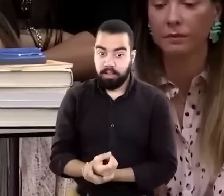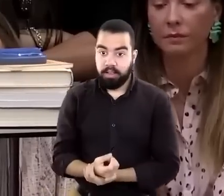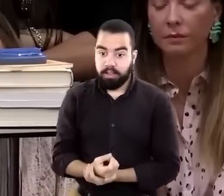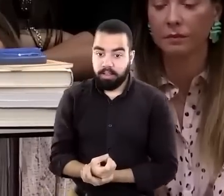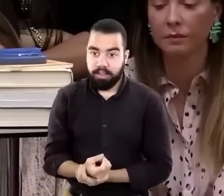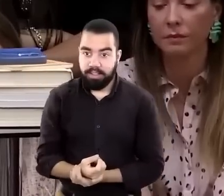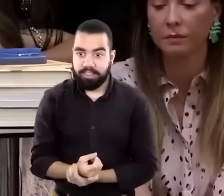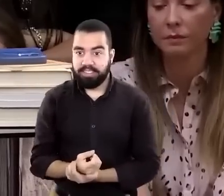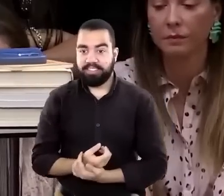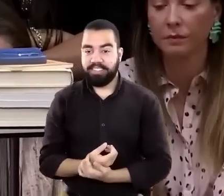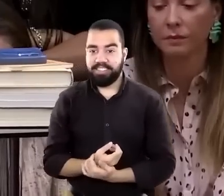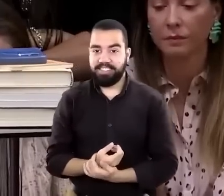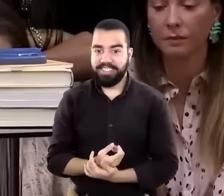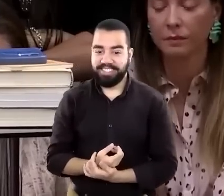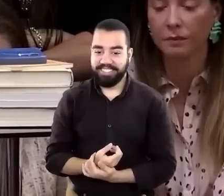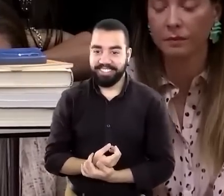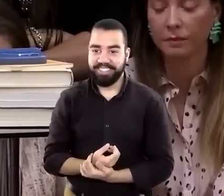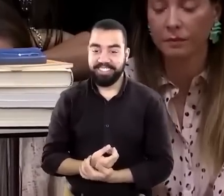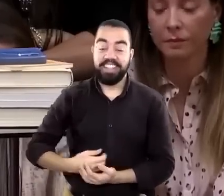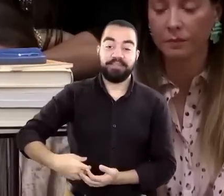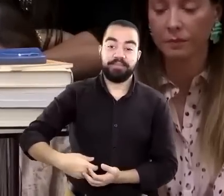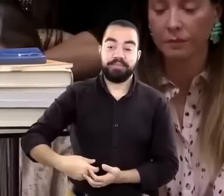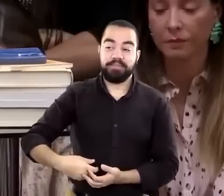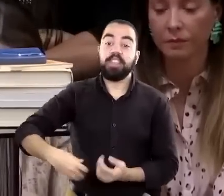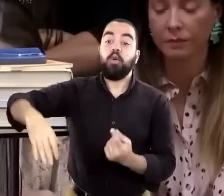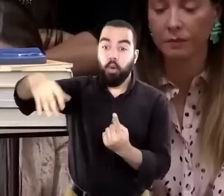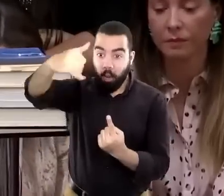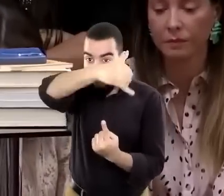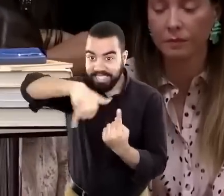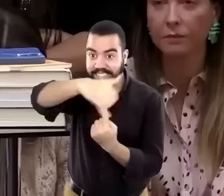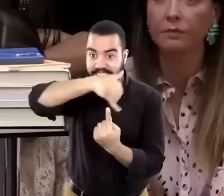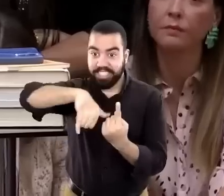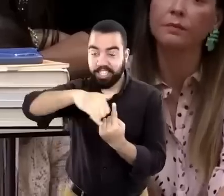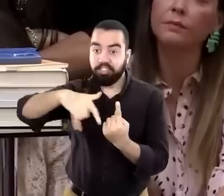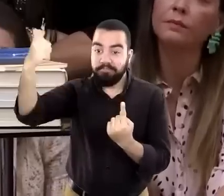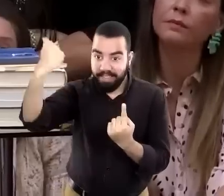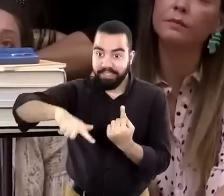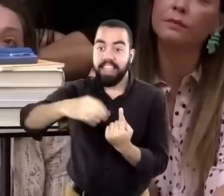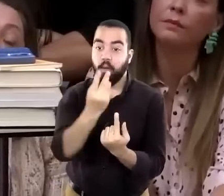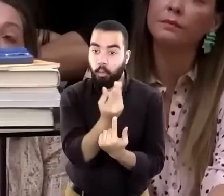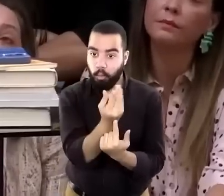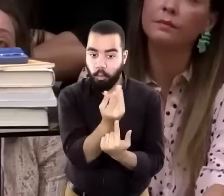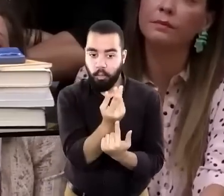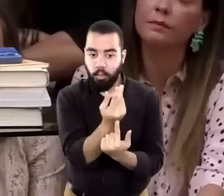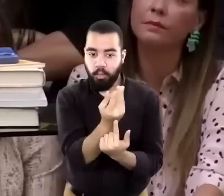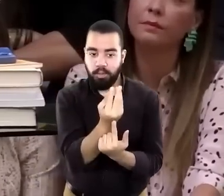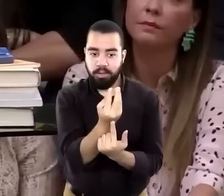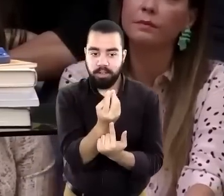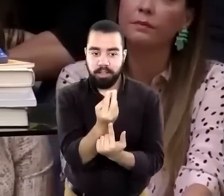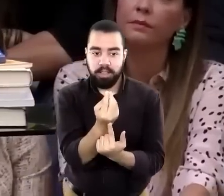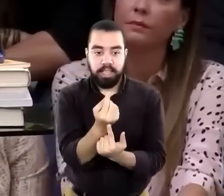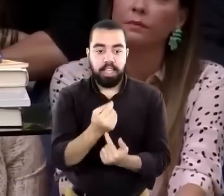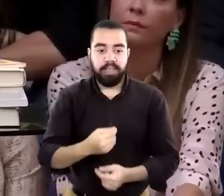nós e através de nós, é que mantém o fogo aceso. Irmãos amados, essa é uma figura mais preciosa da Bíblia para